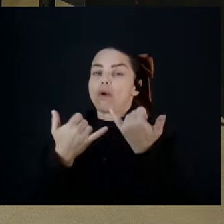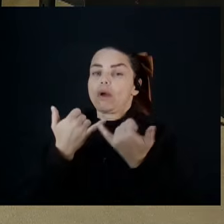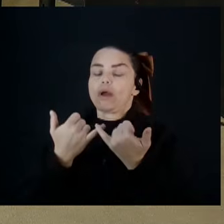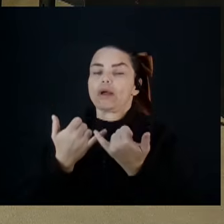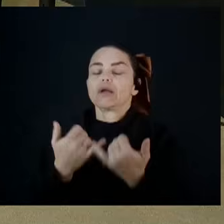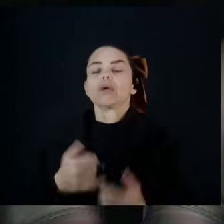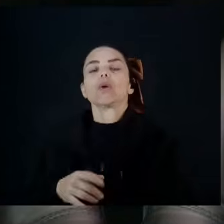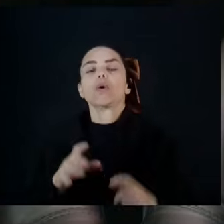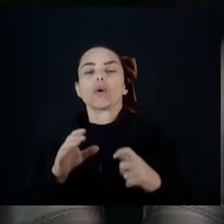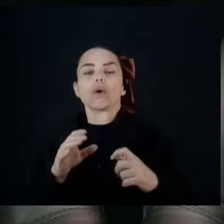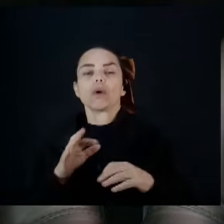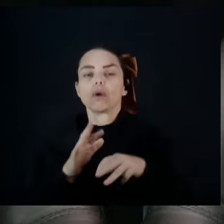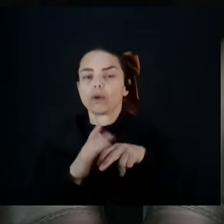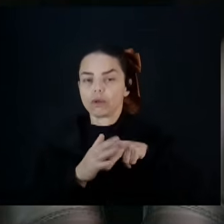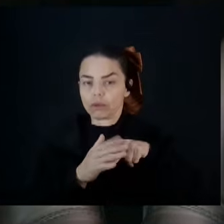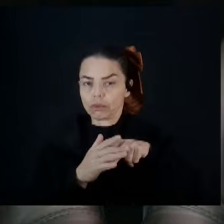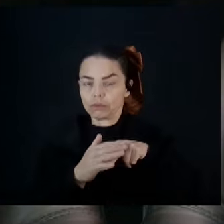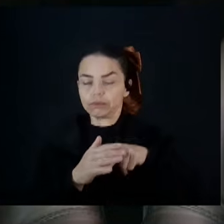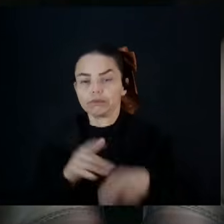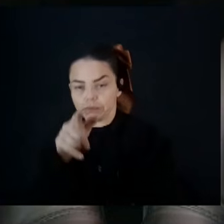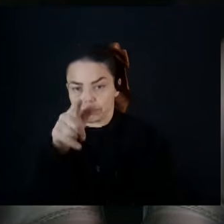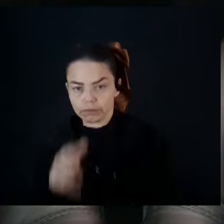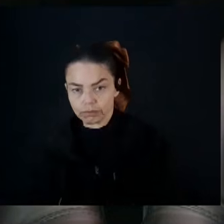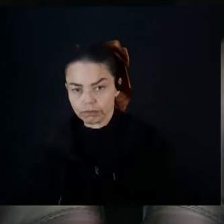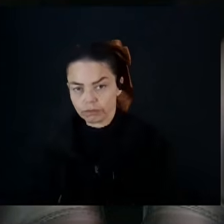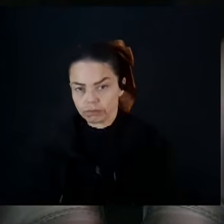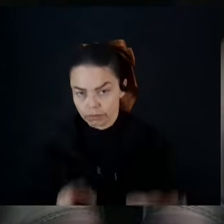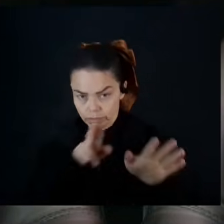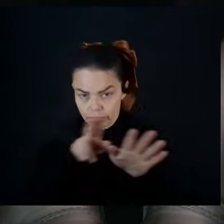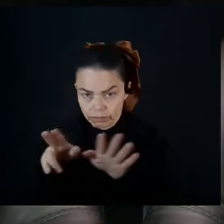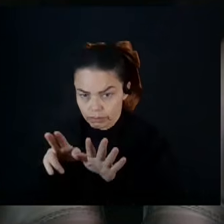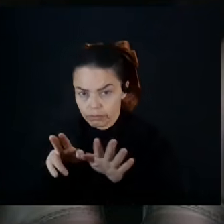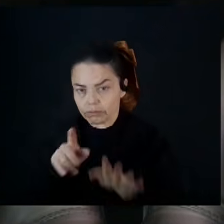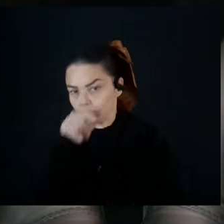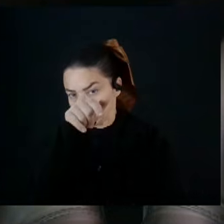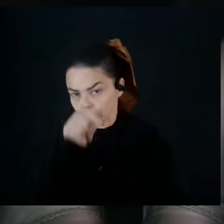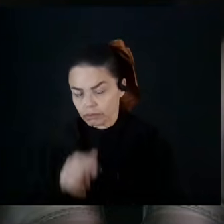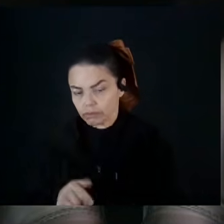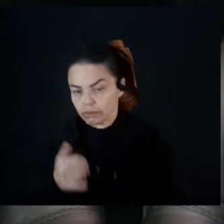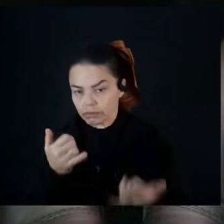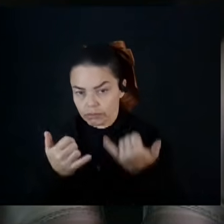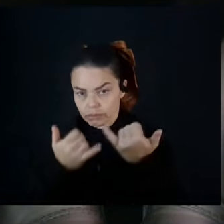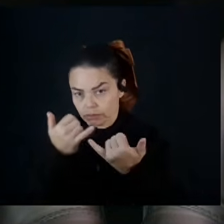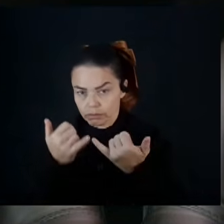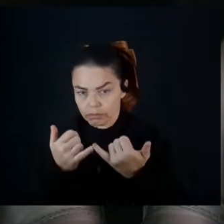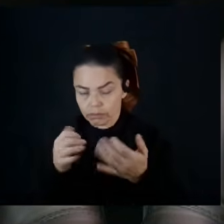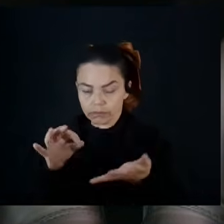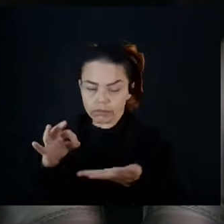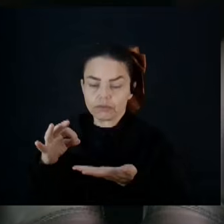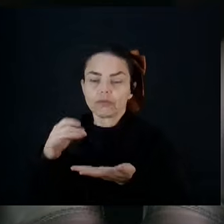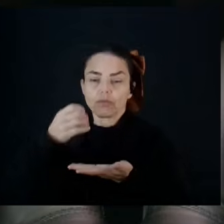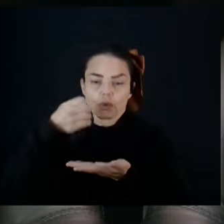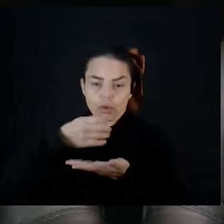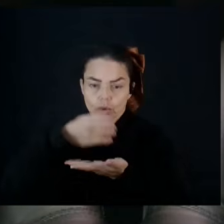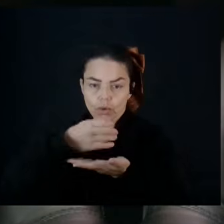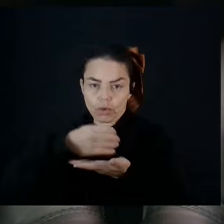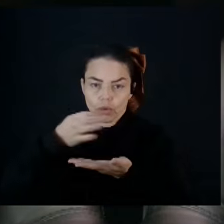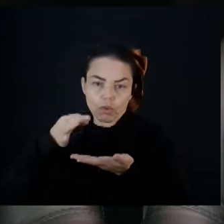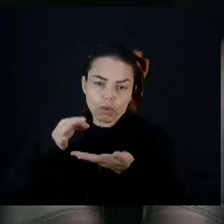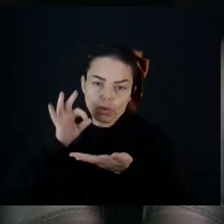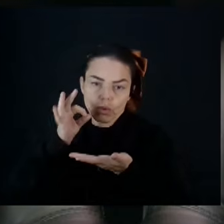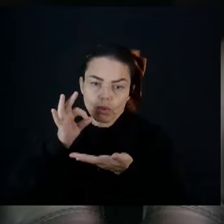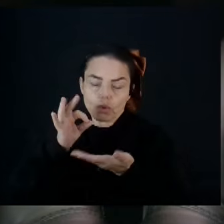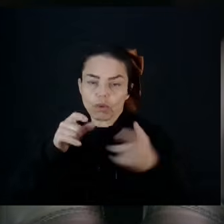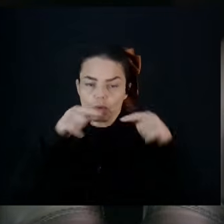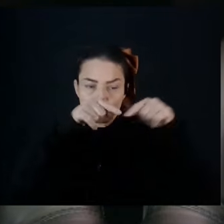eu falo assim, olha, essa semana a gente vai fazer uma tarefa. Você vai pegar uma xícara de café num lugar bem quietinho. Você pode ir num café e